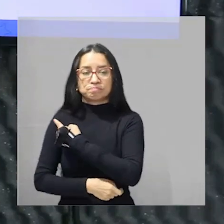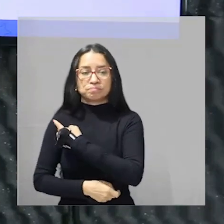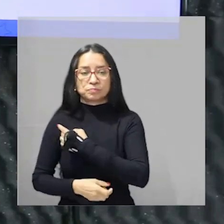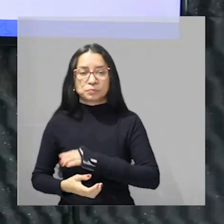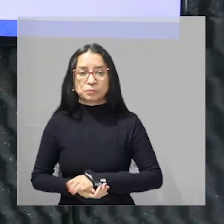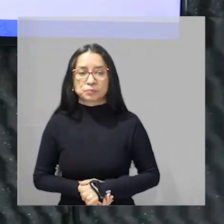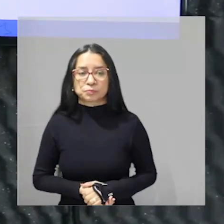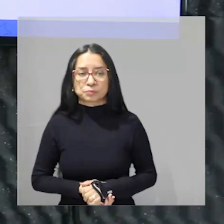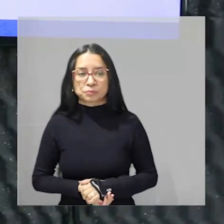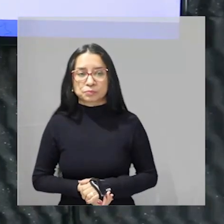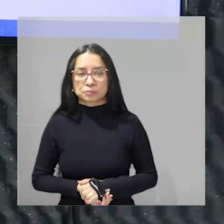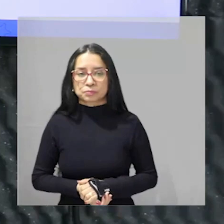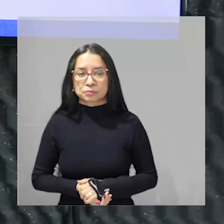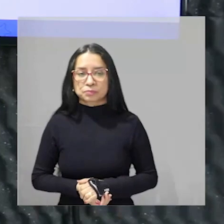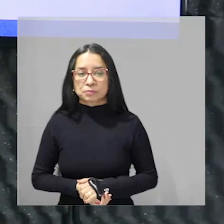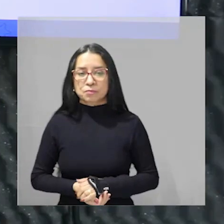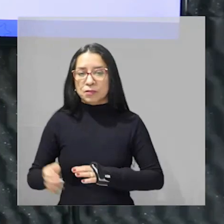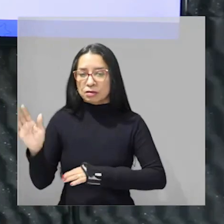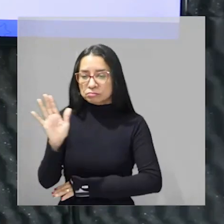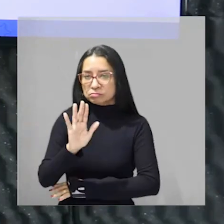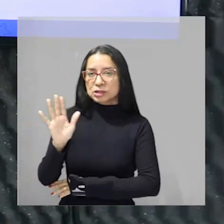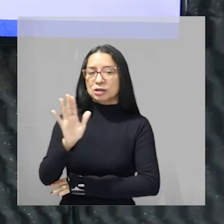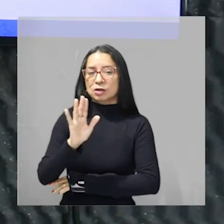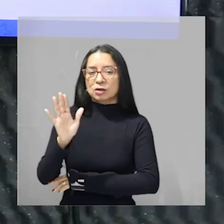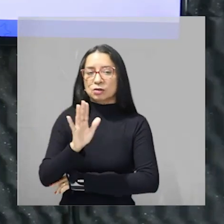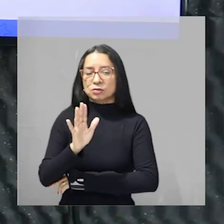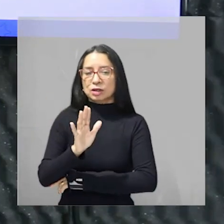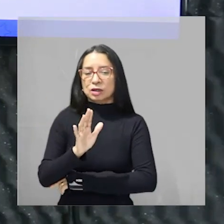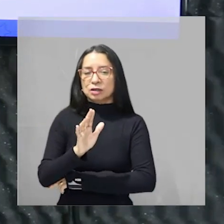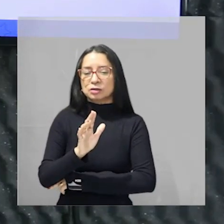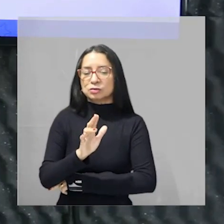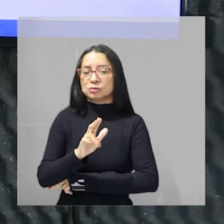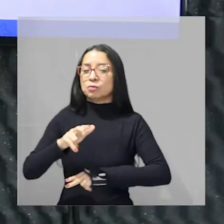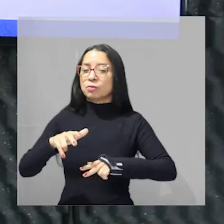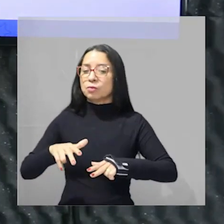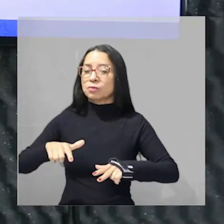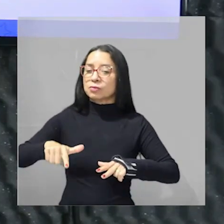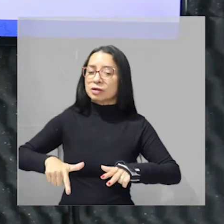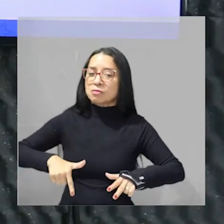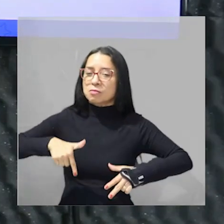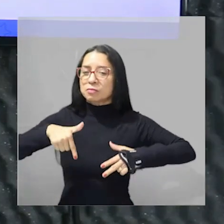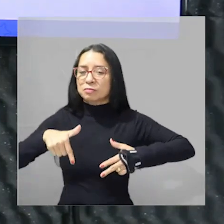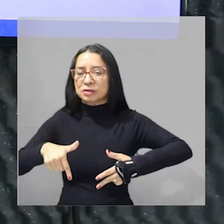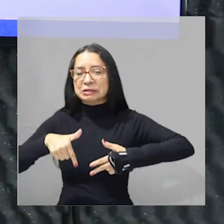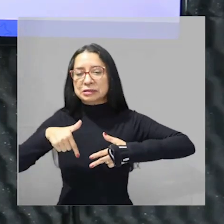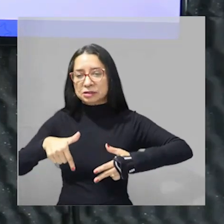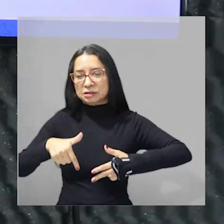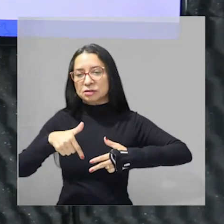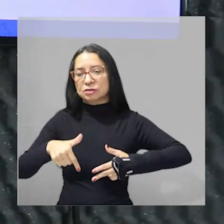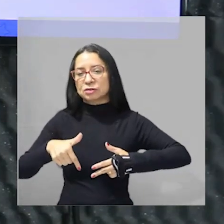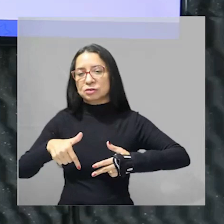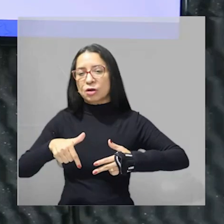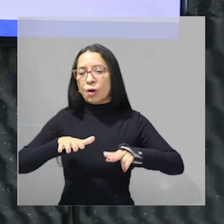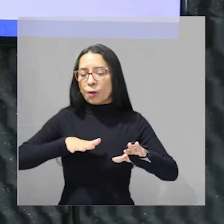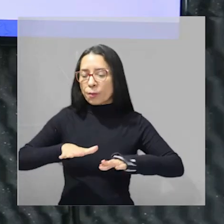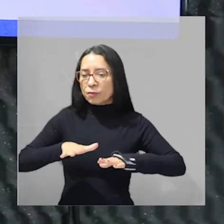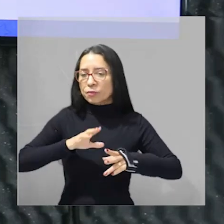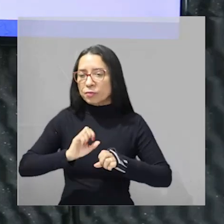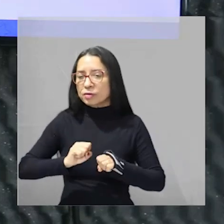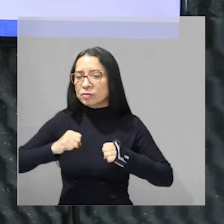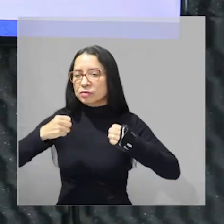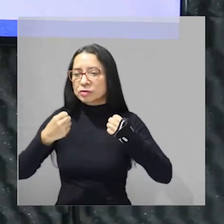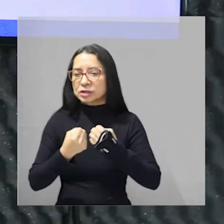olha lá. Saudado por centenas de militantes de movimentos sociais de 40 países, o